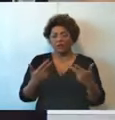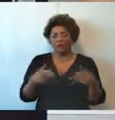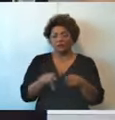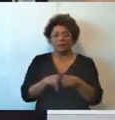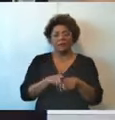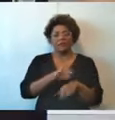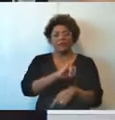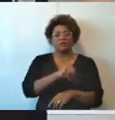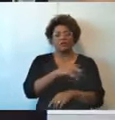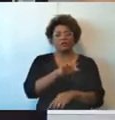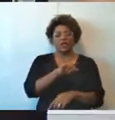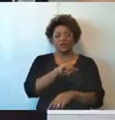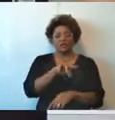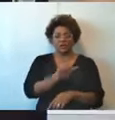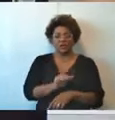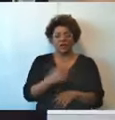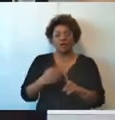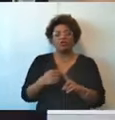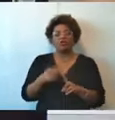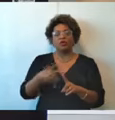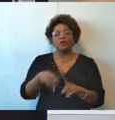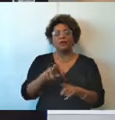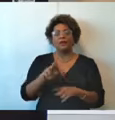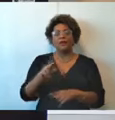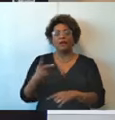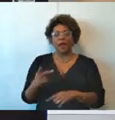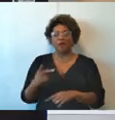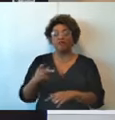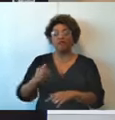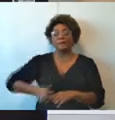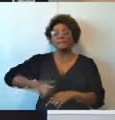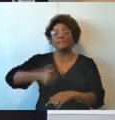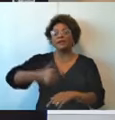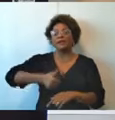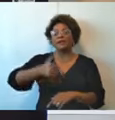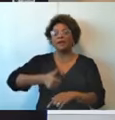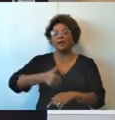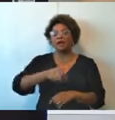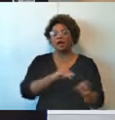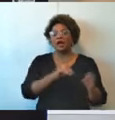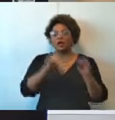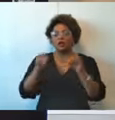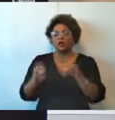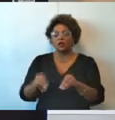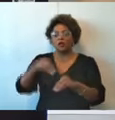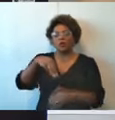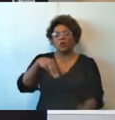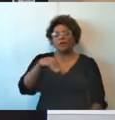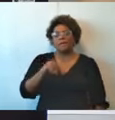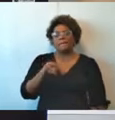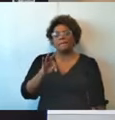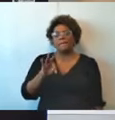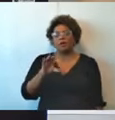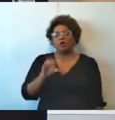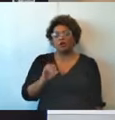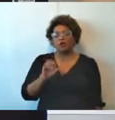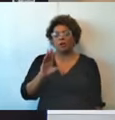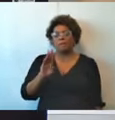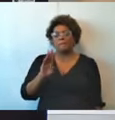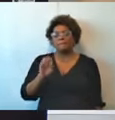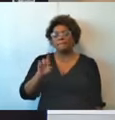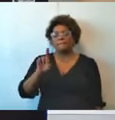pioneira em implantar aquele motobox, que é aquela faixa lá na beira do sinal,